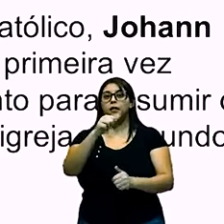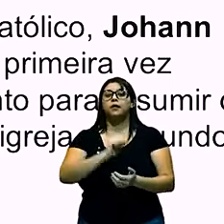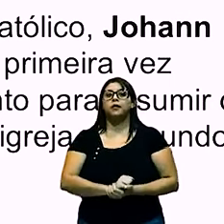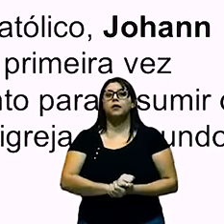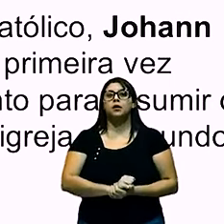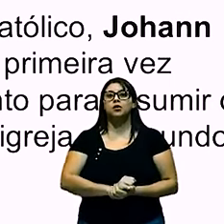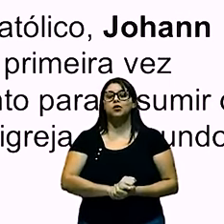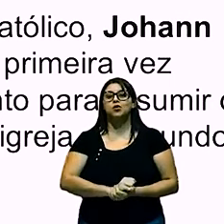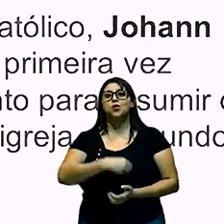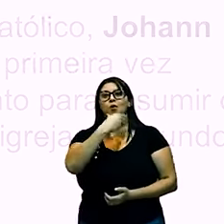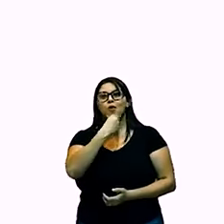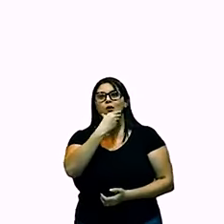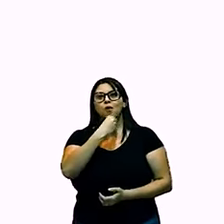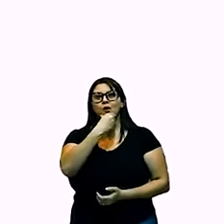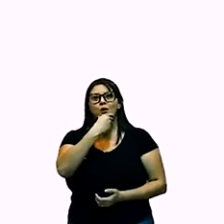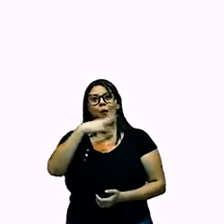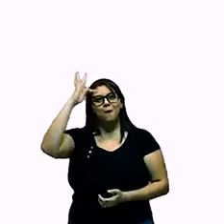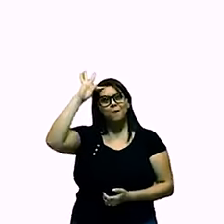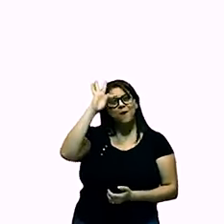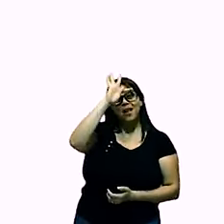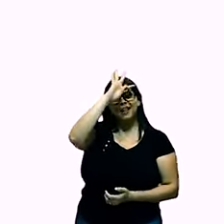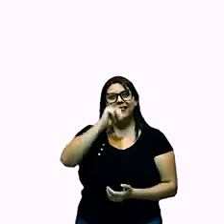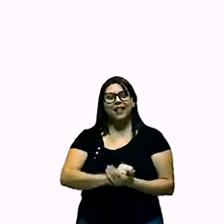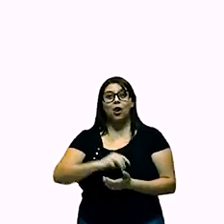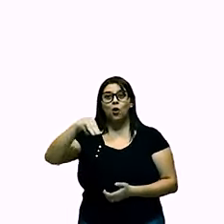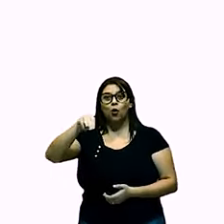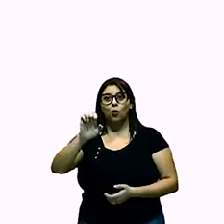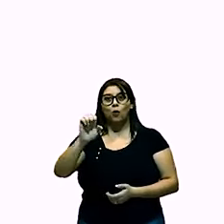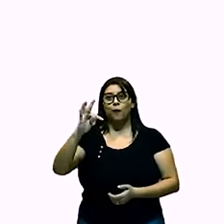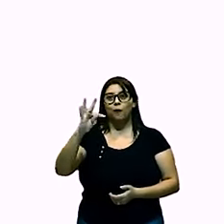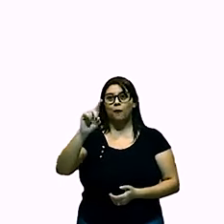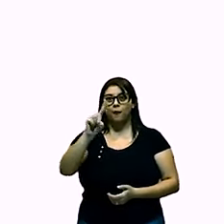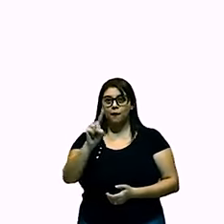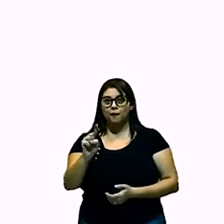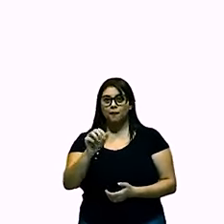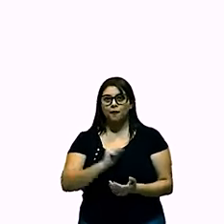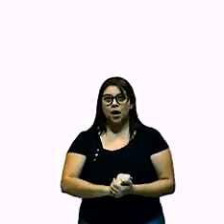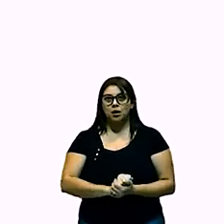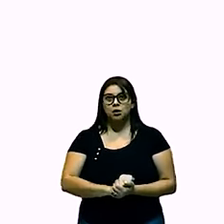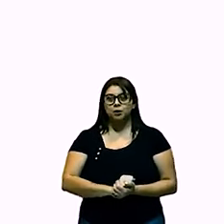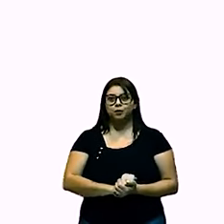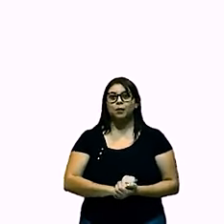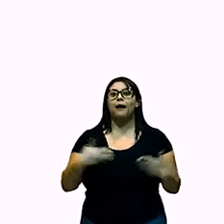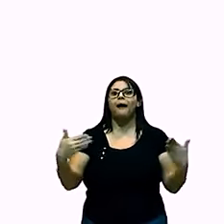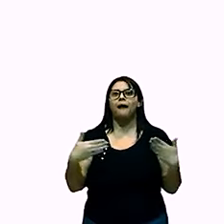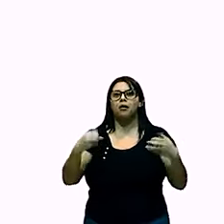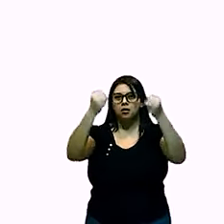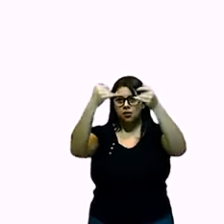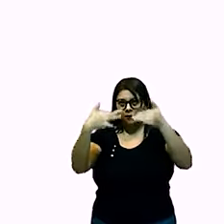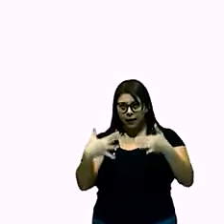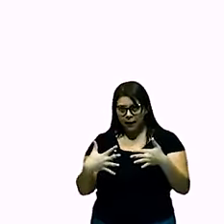de um teólogo católico. Então, vamos comentar um pouco sobre essas cinco solas, começando por somente a